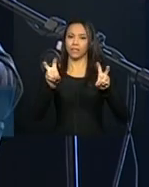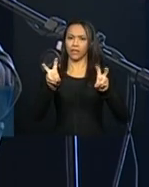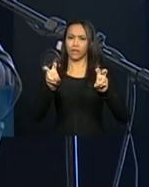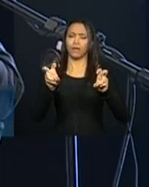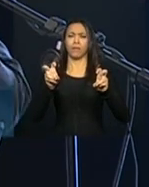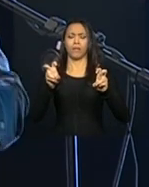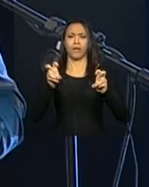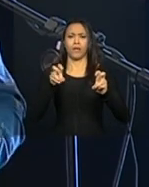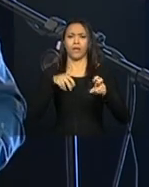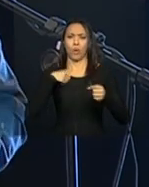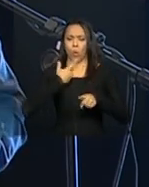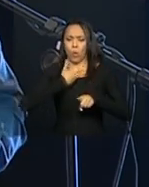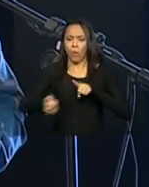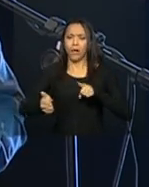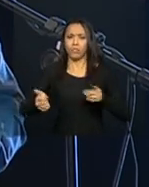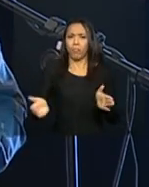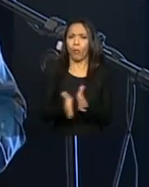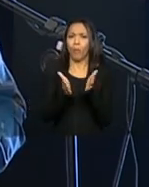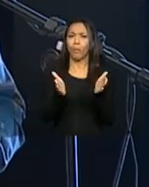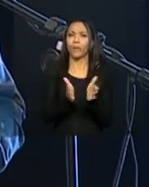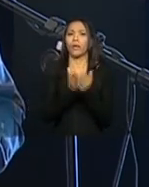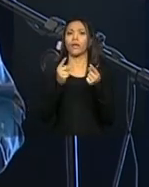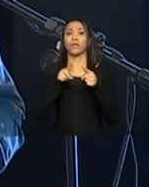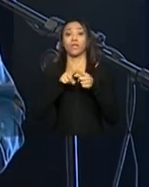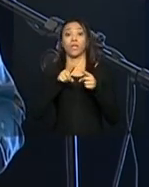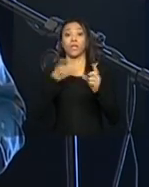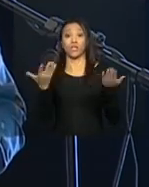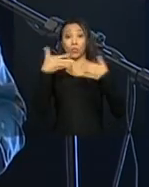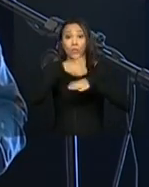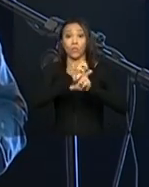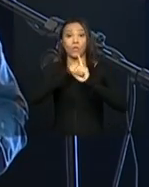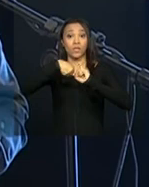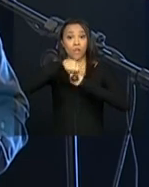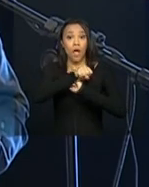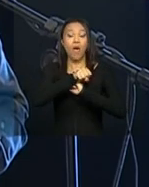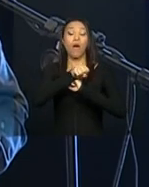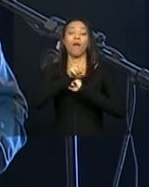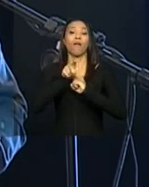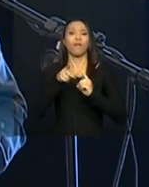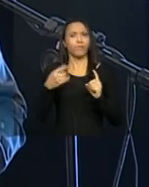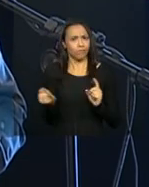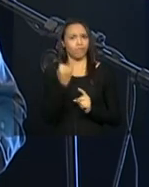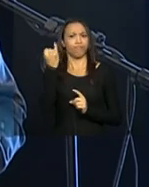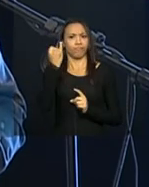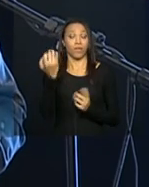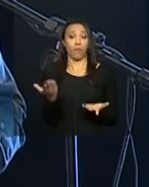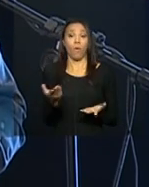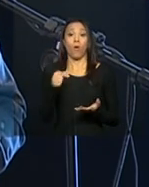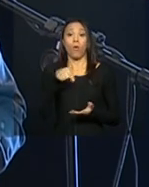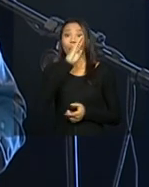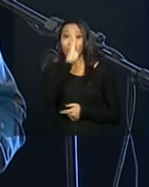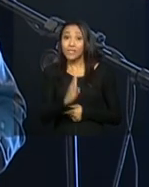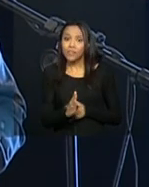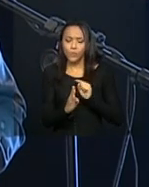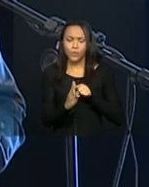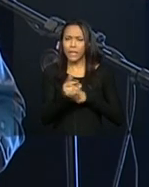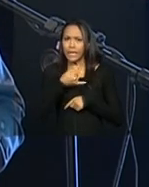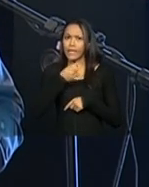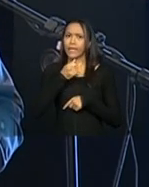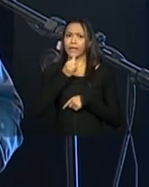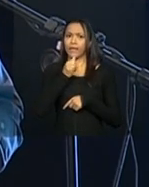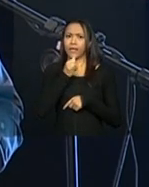desenvolvimento como inclusão social são temas globais. E o Brasil tem sido um exemplo a seguir